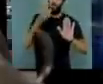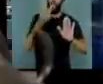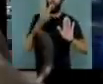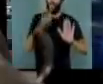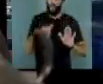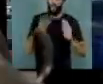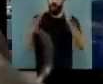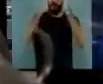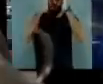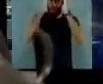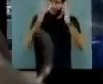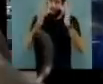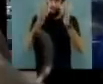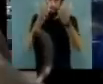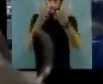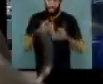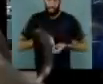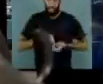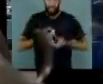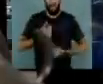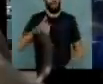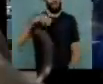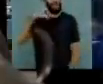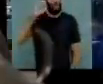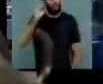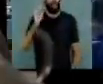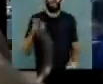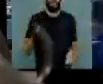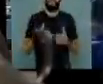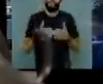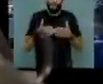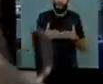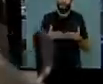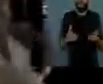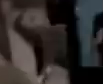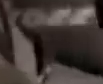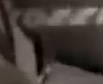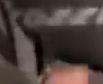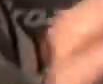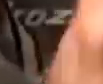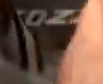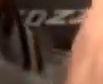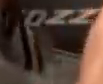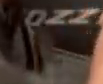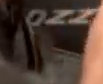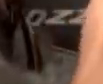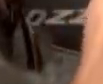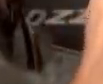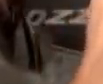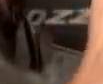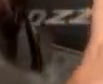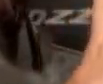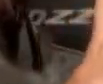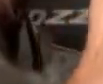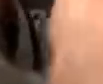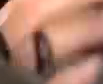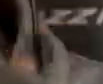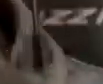respeito eu peço que vossa excelência agora já que a gente possa continuar para a gente possa continuar Deputado